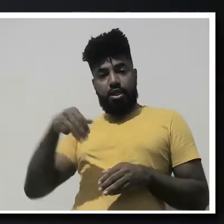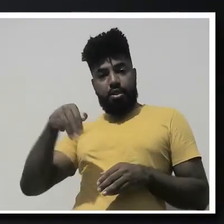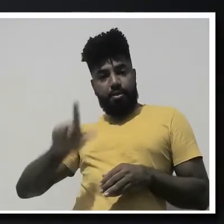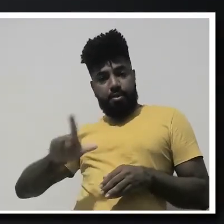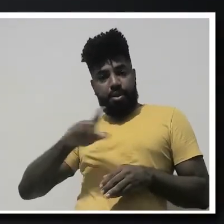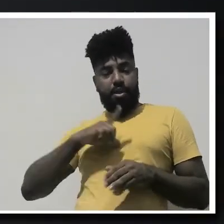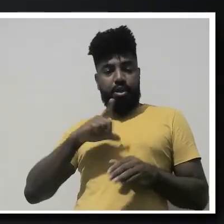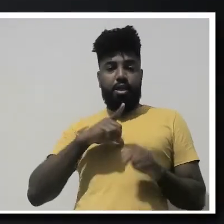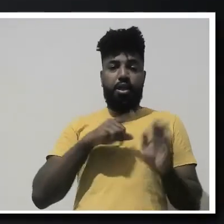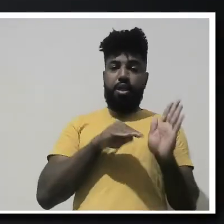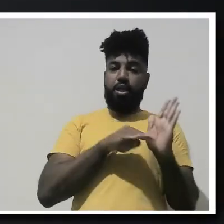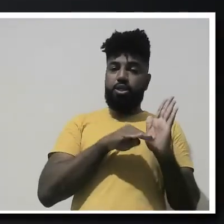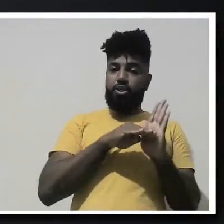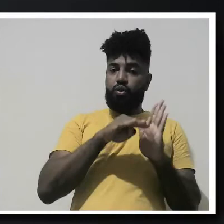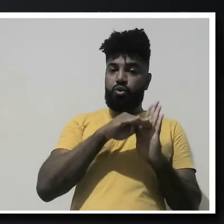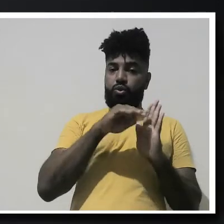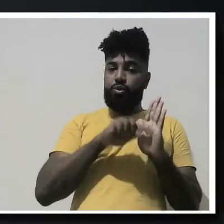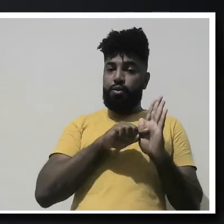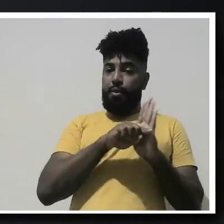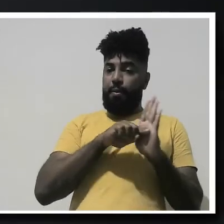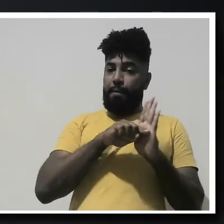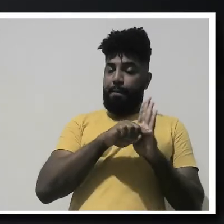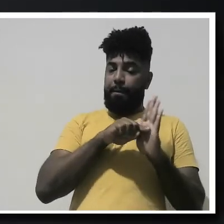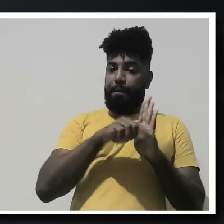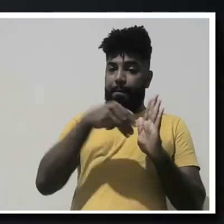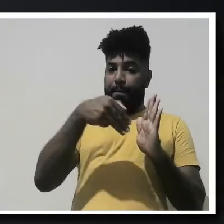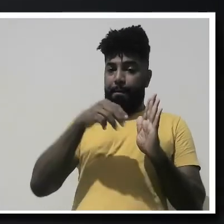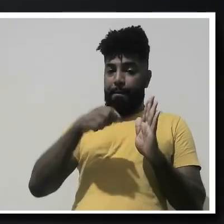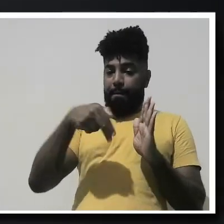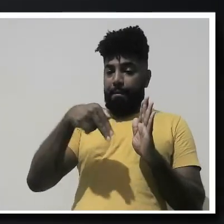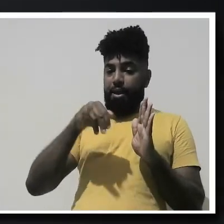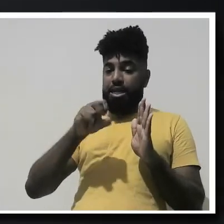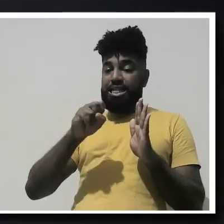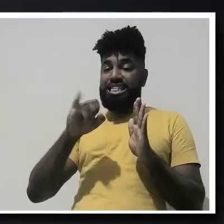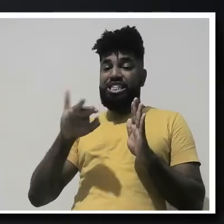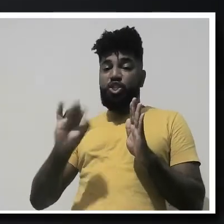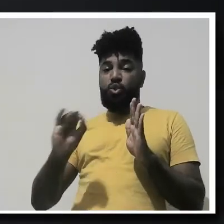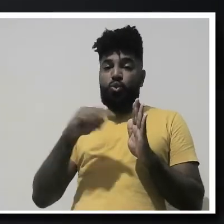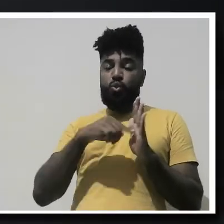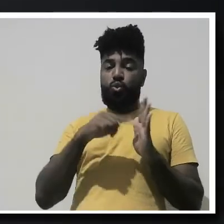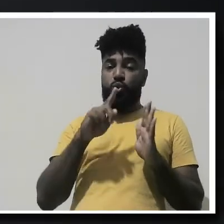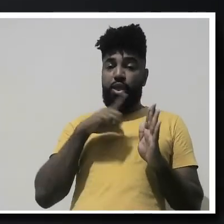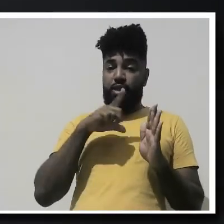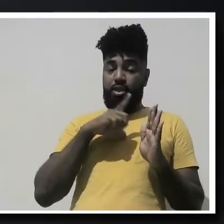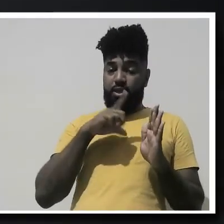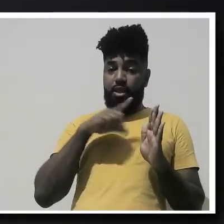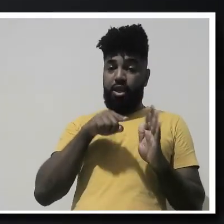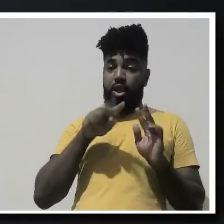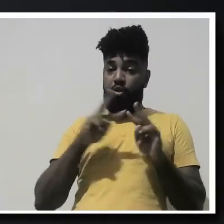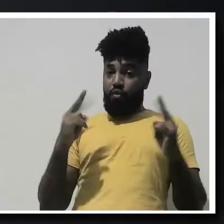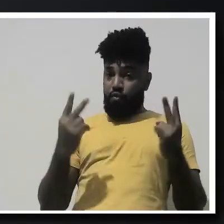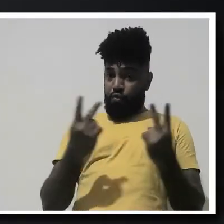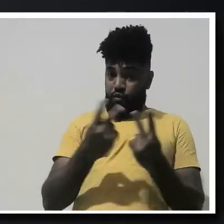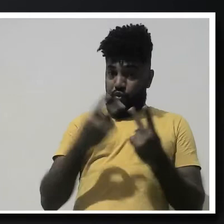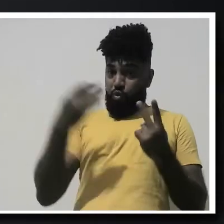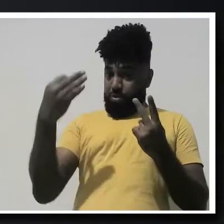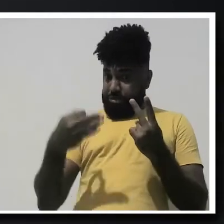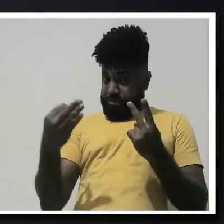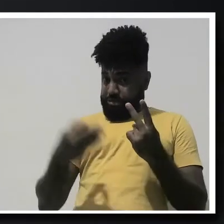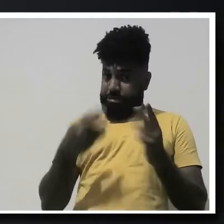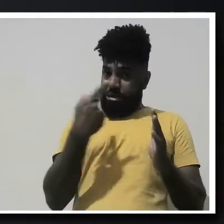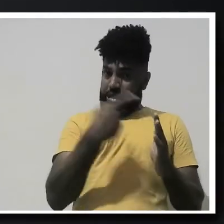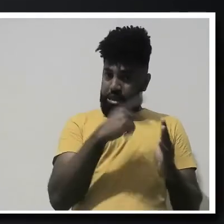de 10 ml. Essa graduação neles indica que quando o menisco está nesse ponto, você tem exatamente o volume de solução referente